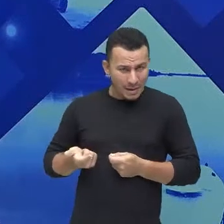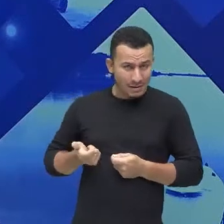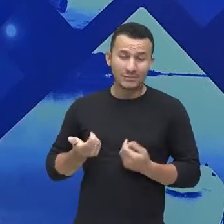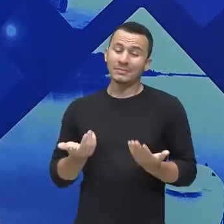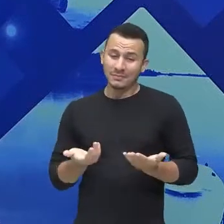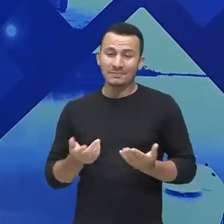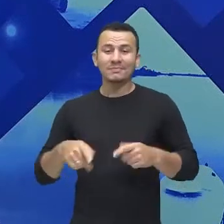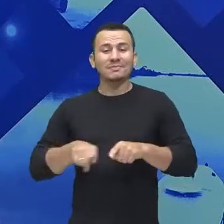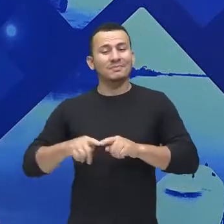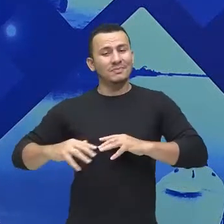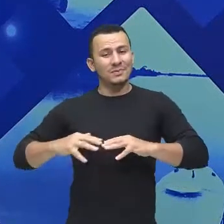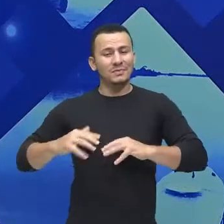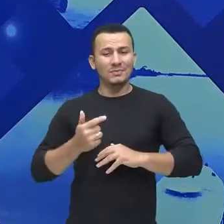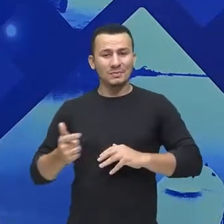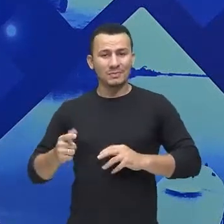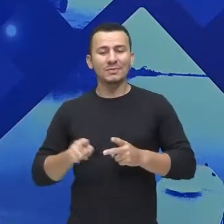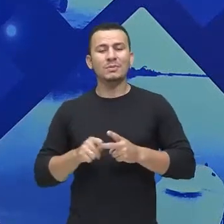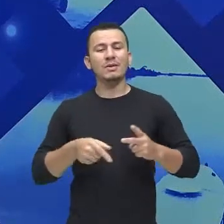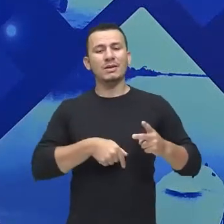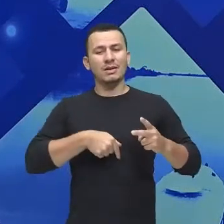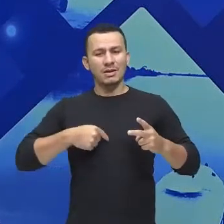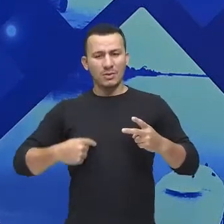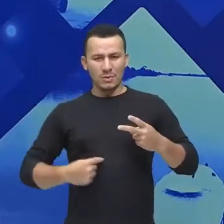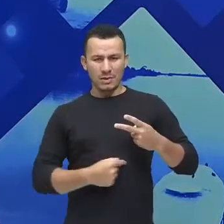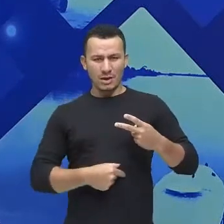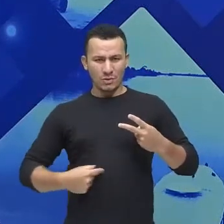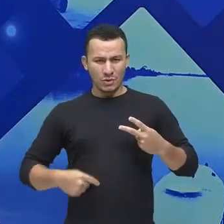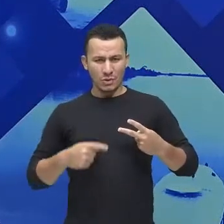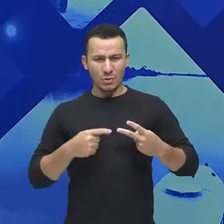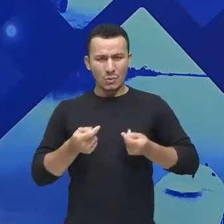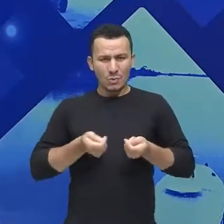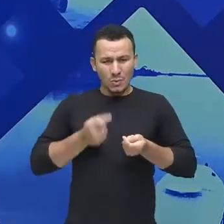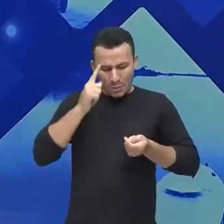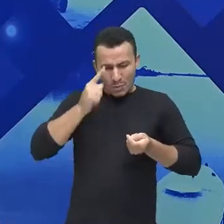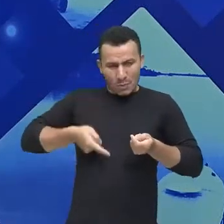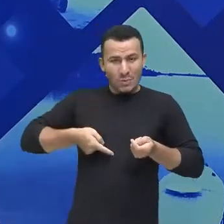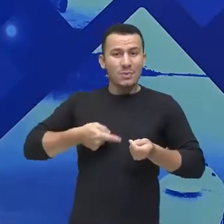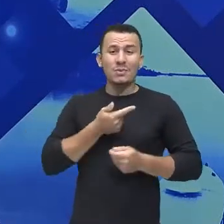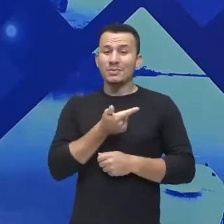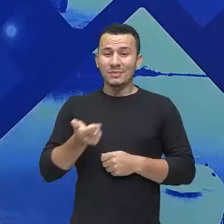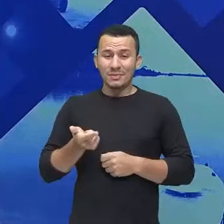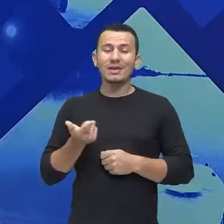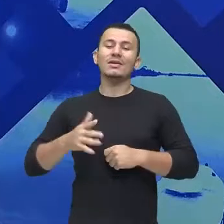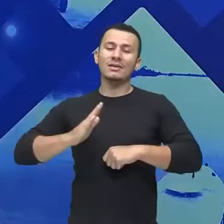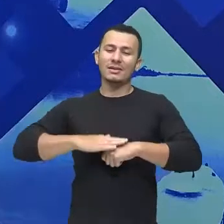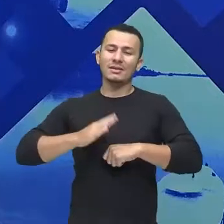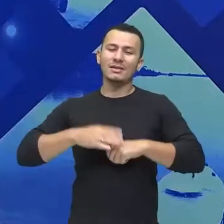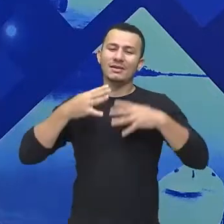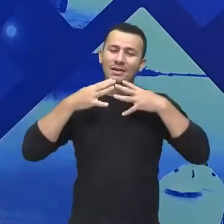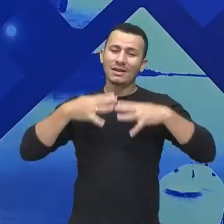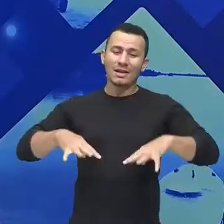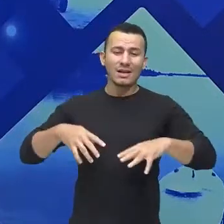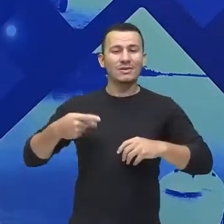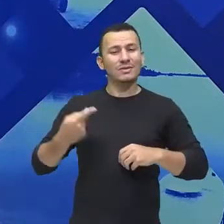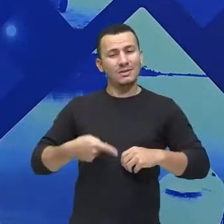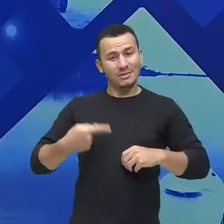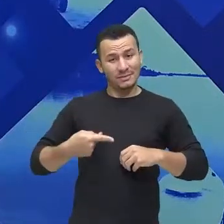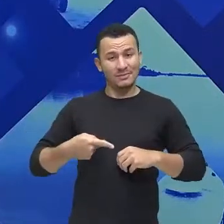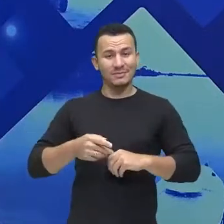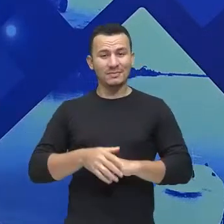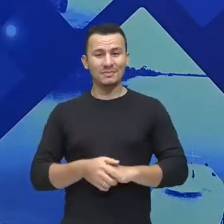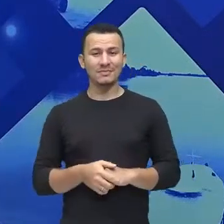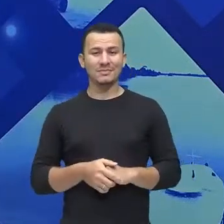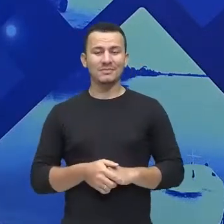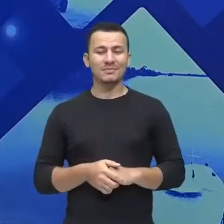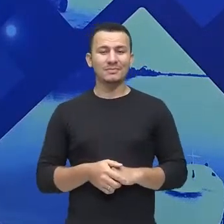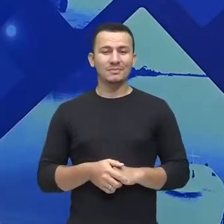seus movimentos do intestino. Então, esses movimentos involuntários que eles acontecem independente da